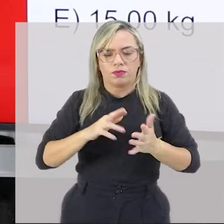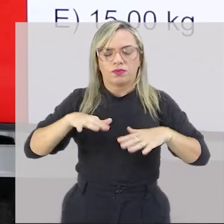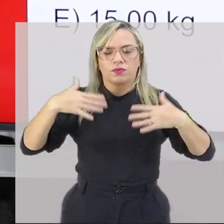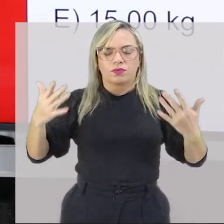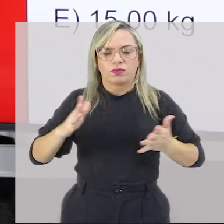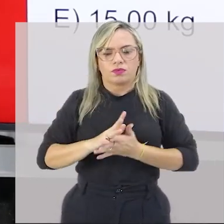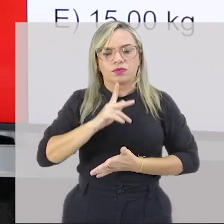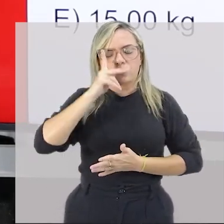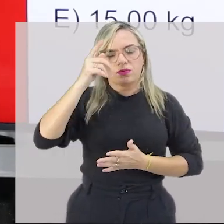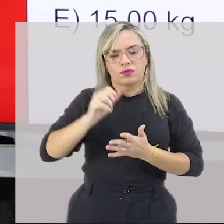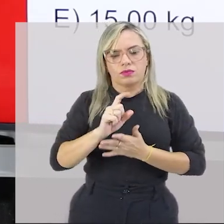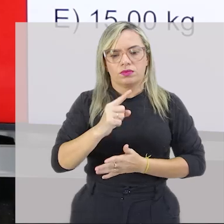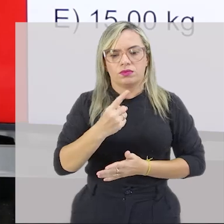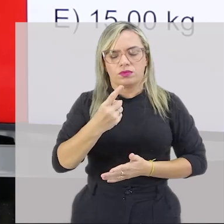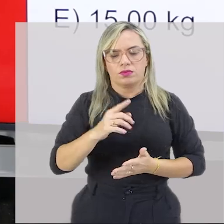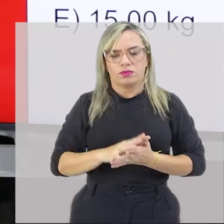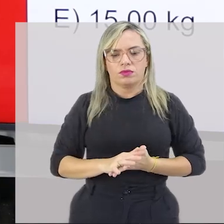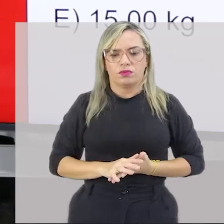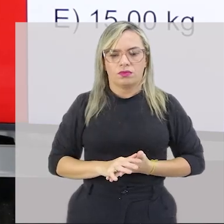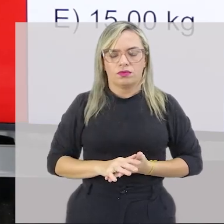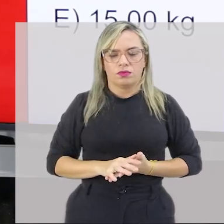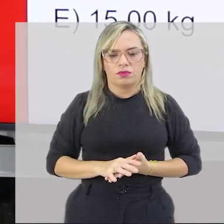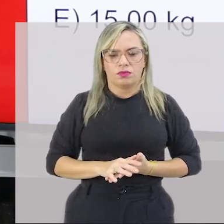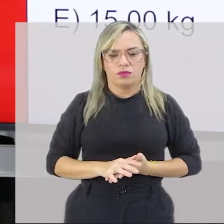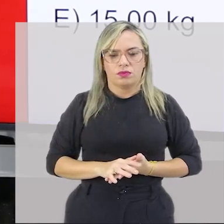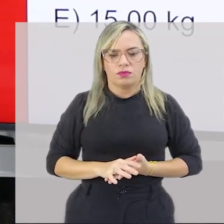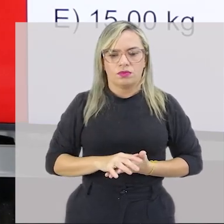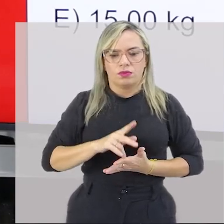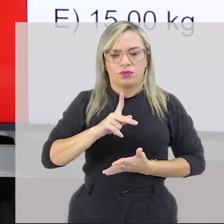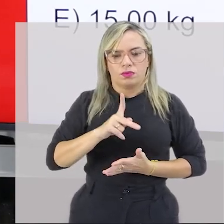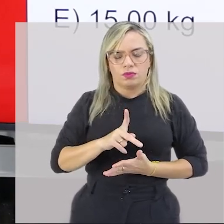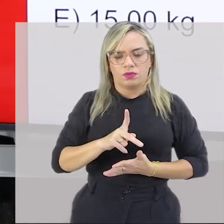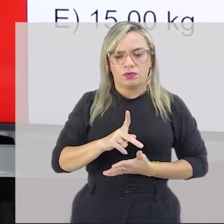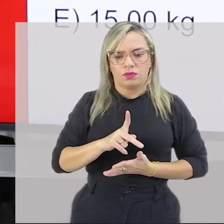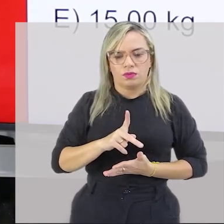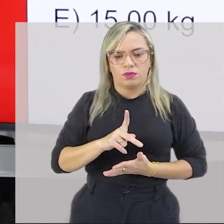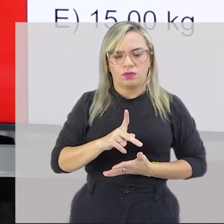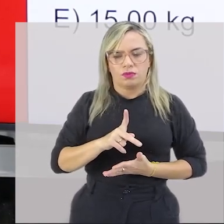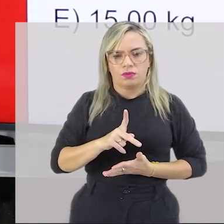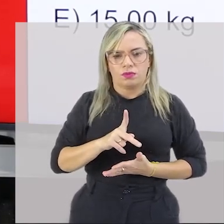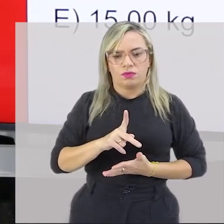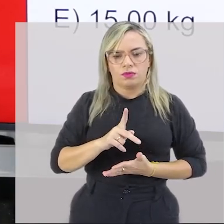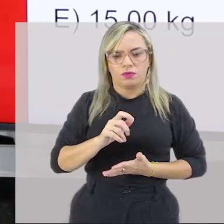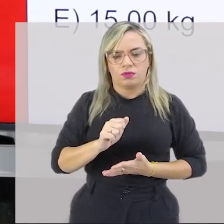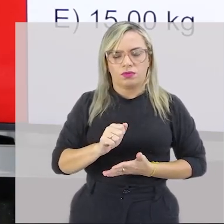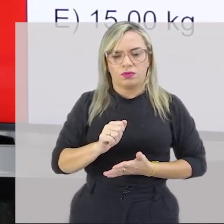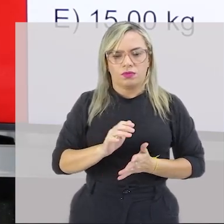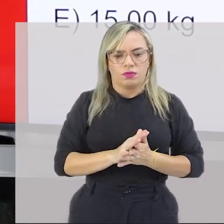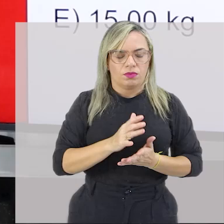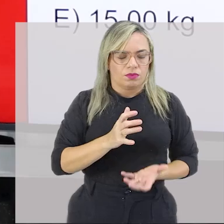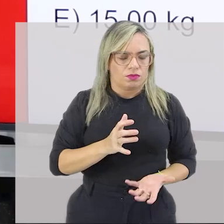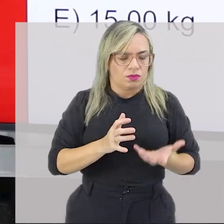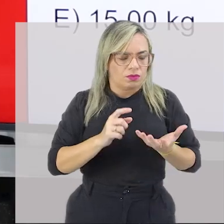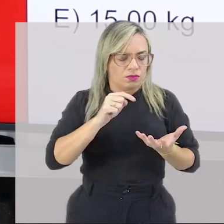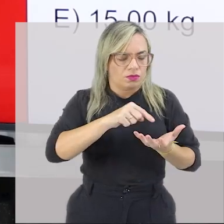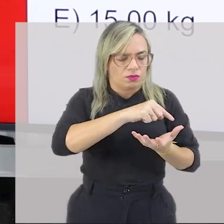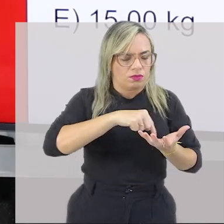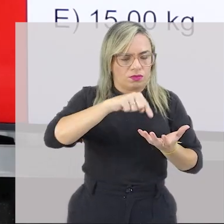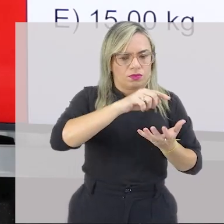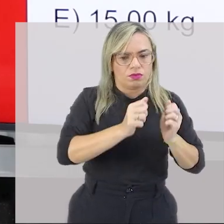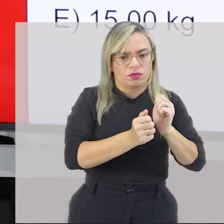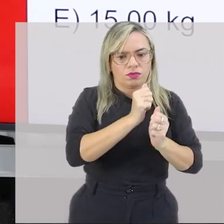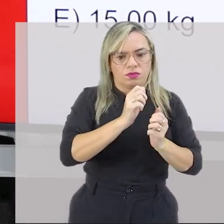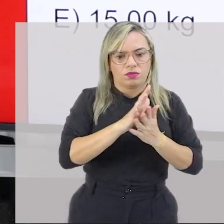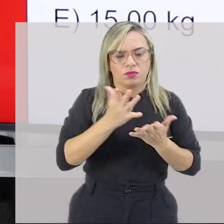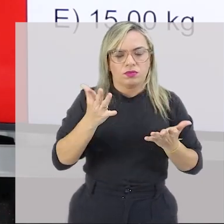Cadê a força 1? Pode ser PA aqui, ó, o peso do saco de arroz. Vezes, cadê o braço? Essa distância bem aqui,